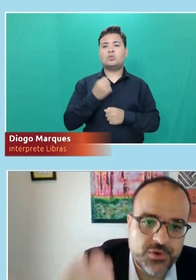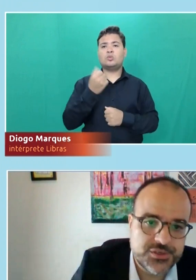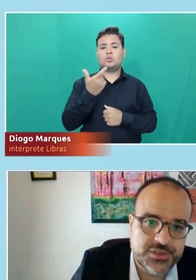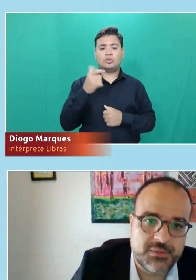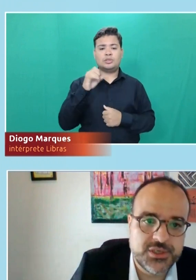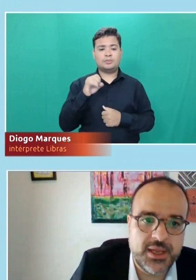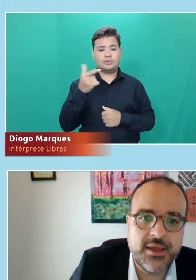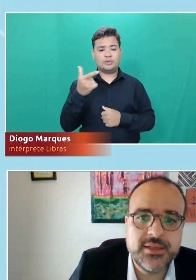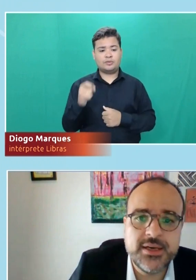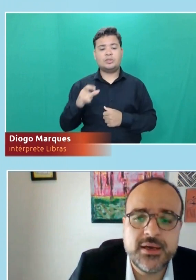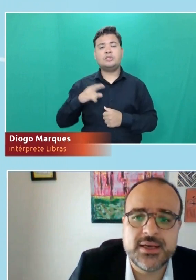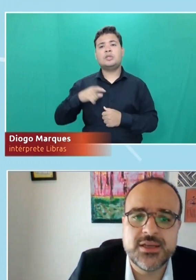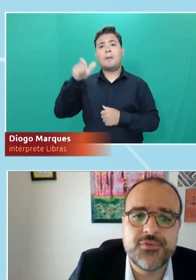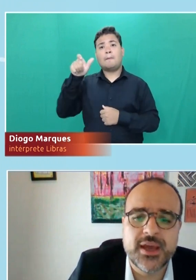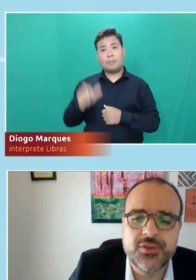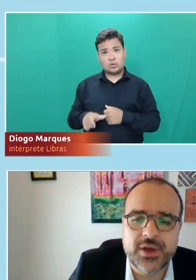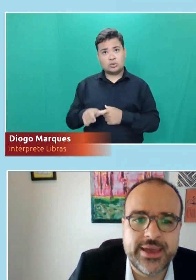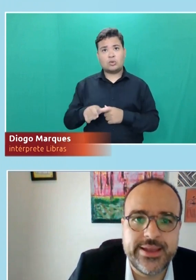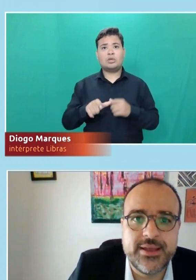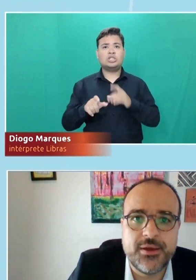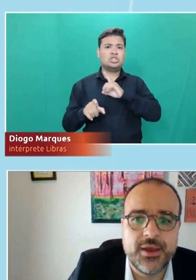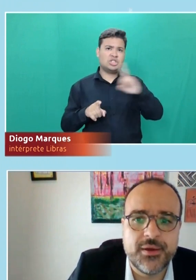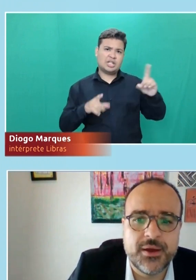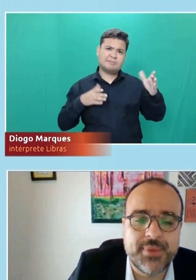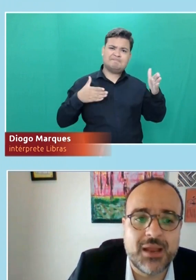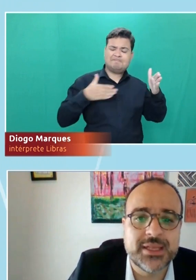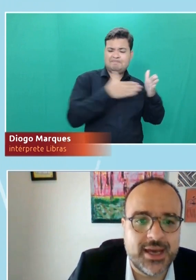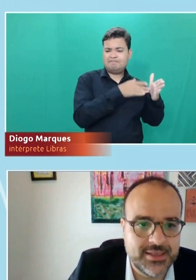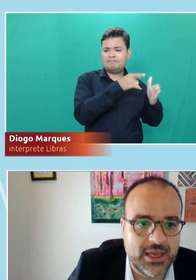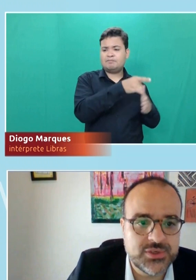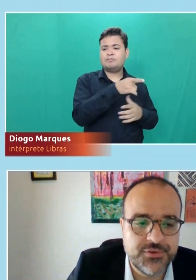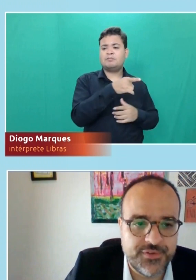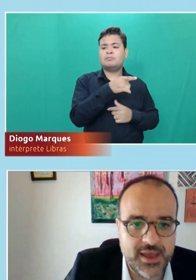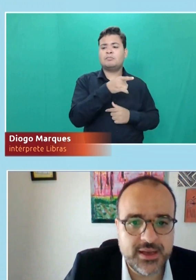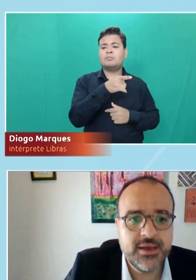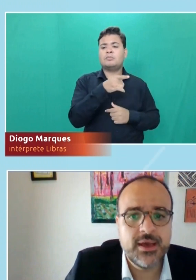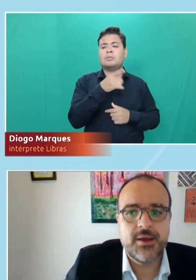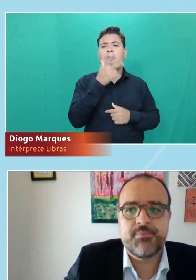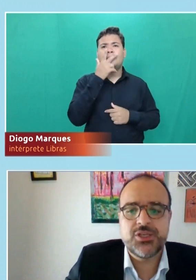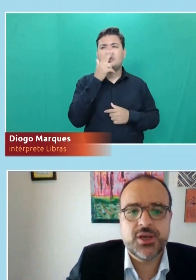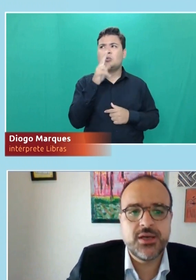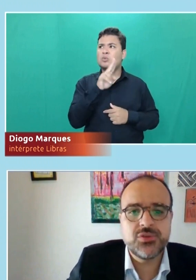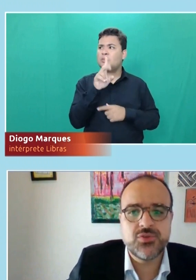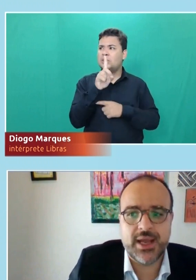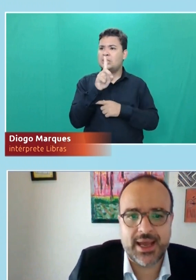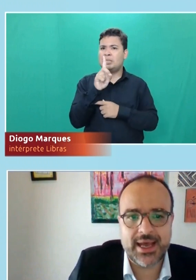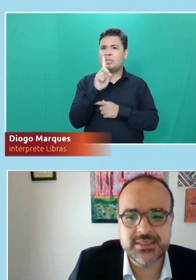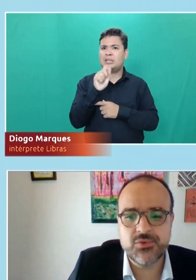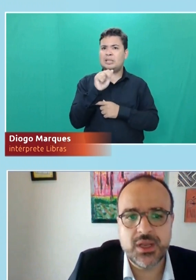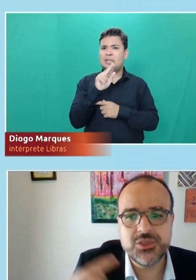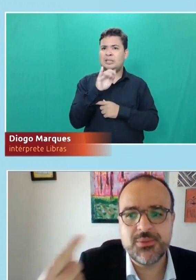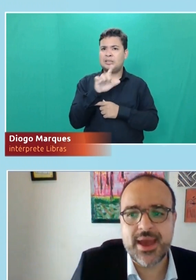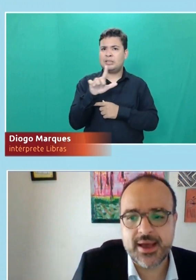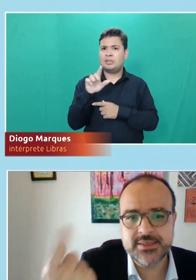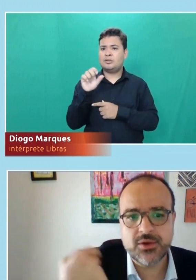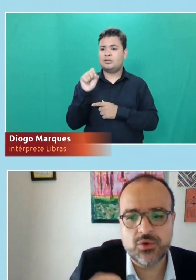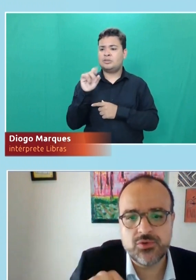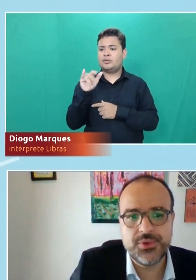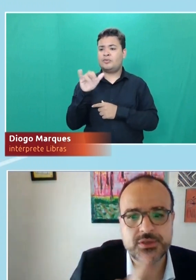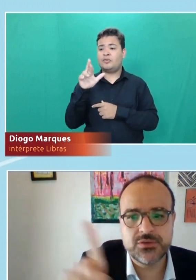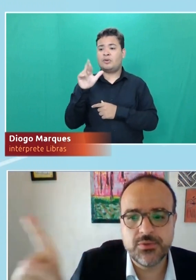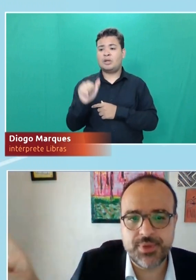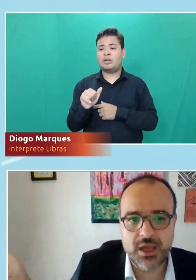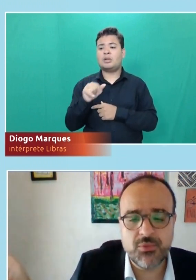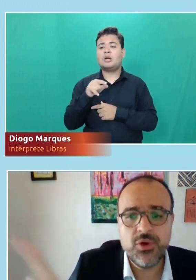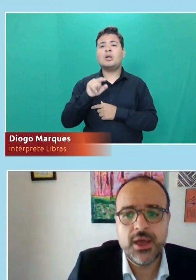uma dessas figuras de extrema-direita, salvo engano, aquele parlamentar Daniel Silveira, praticando de sua casa um crime de ameaça